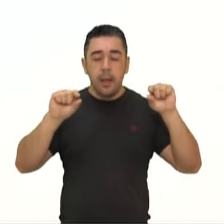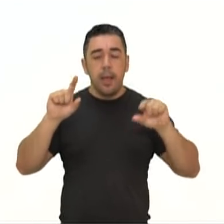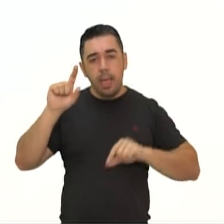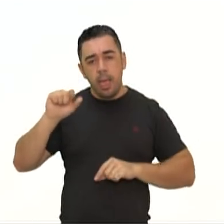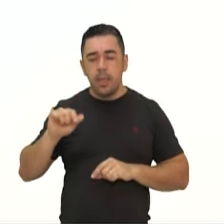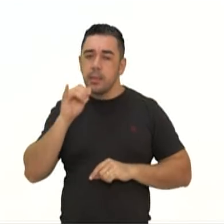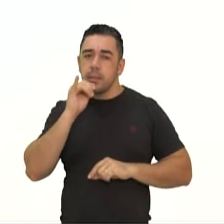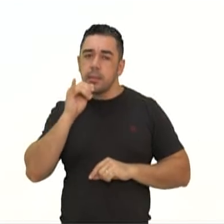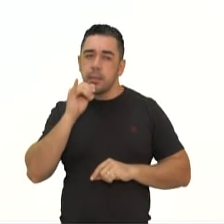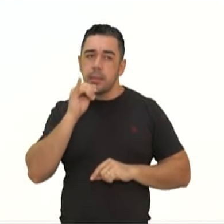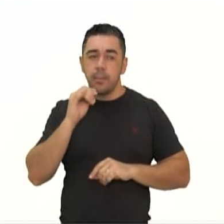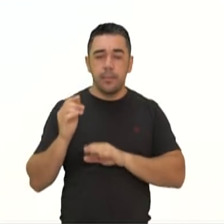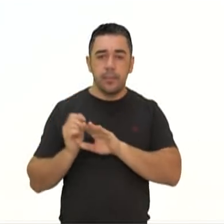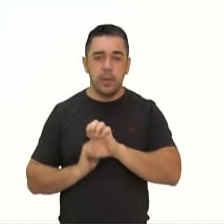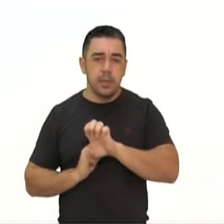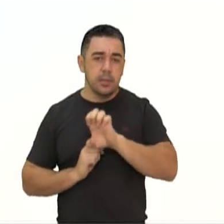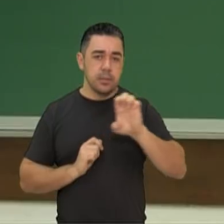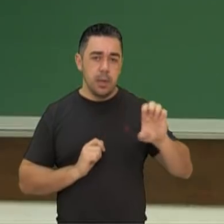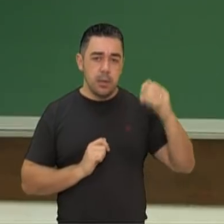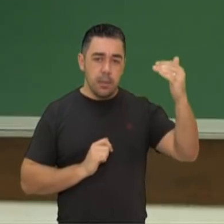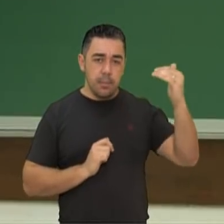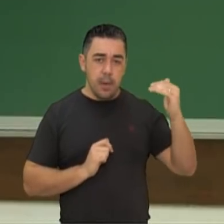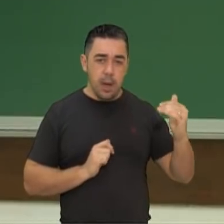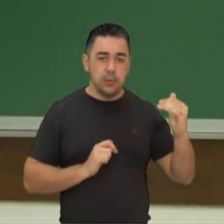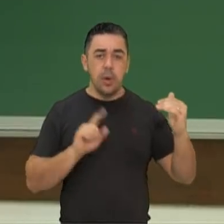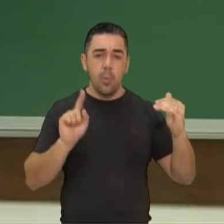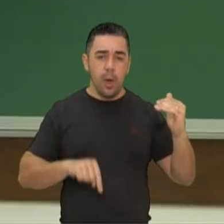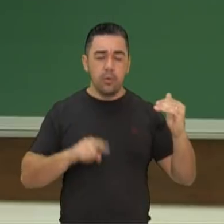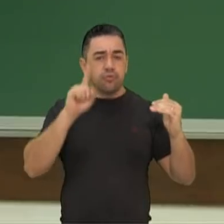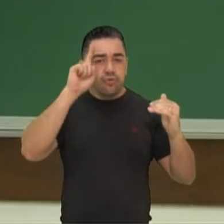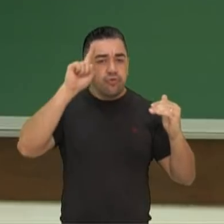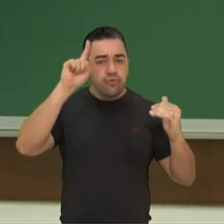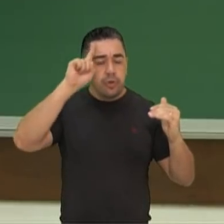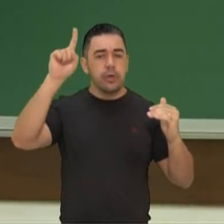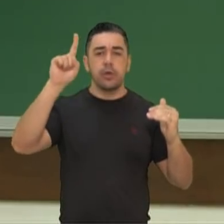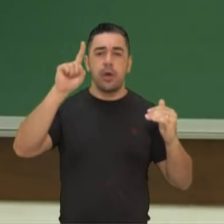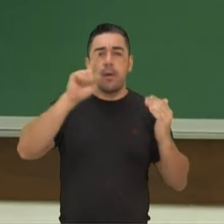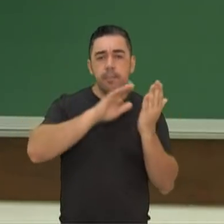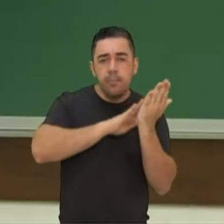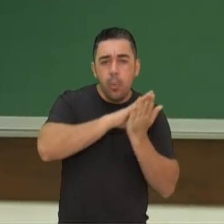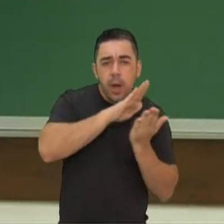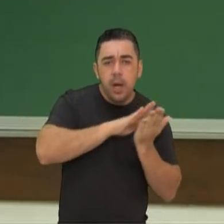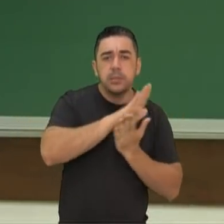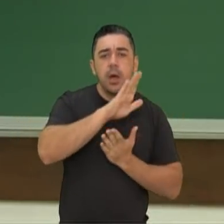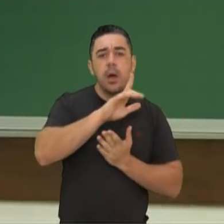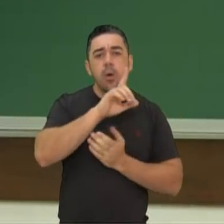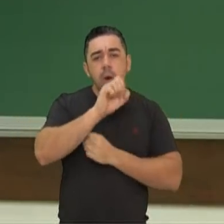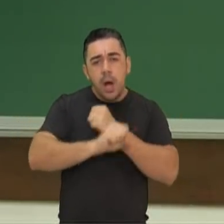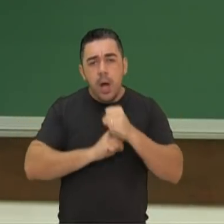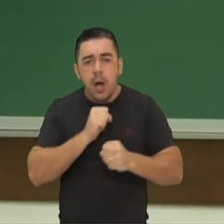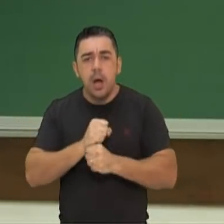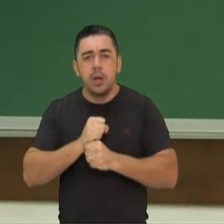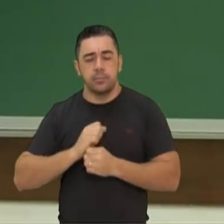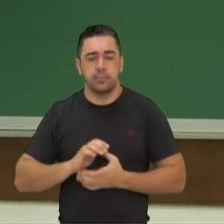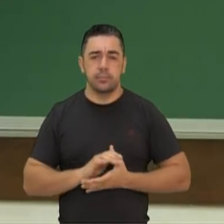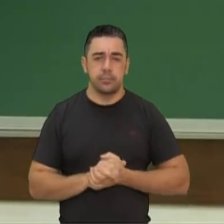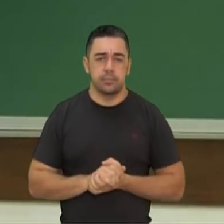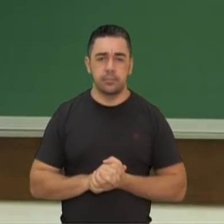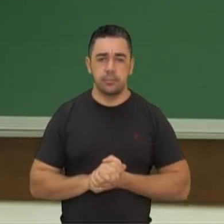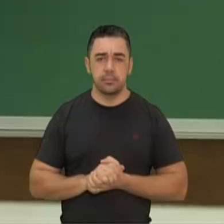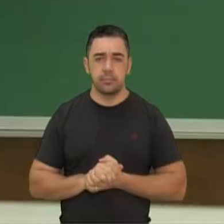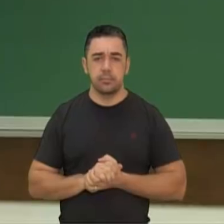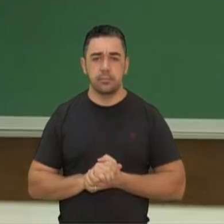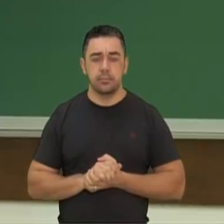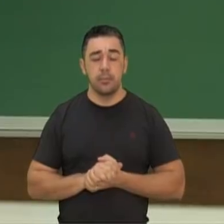E aqui do lado esquerdo, um pouco abaixo, nós temos o local de publicação e a data da publicação.